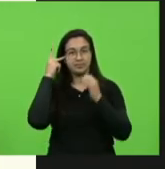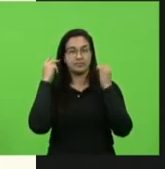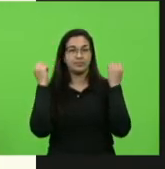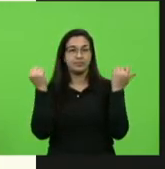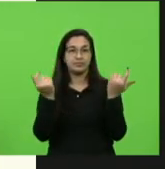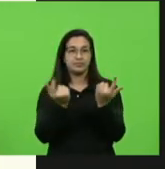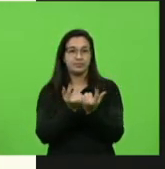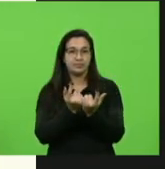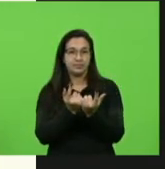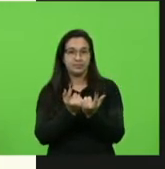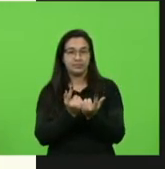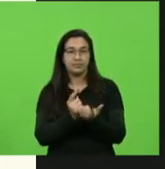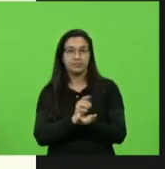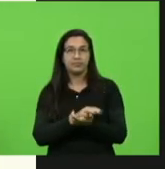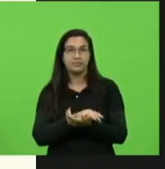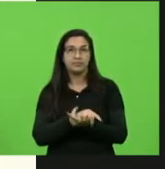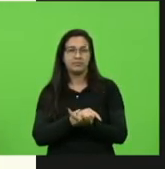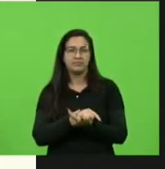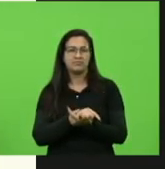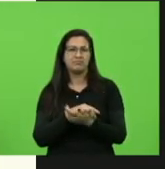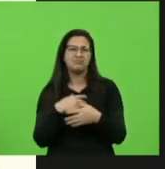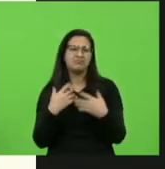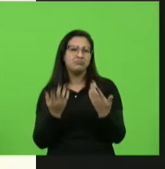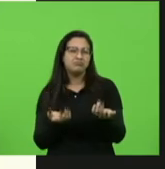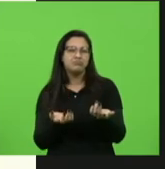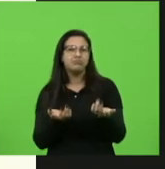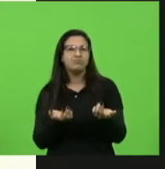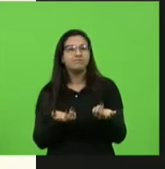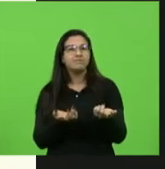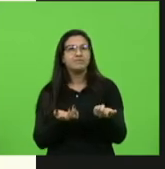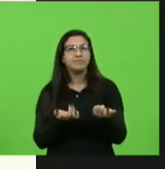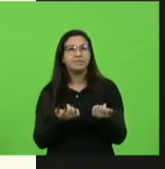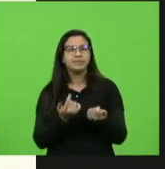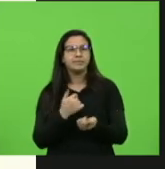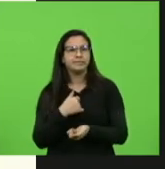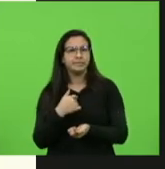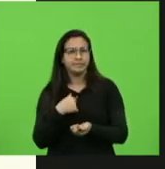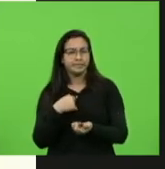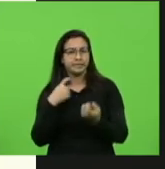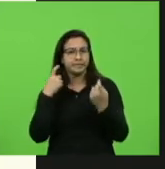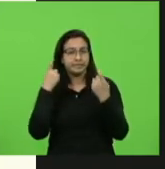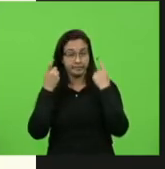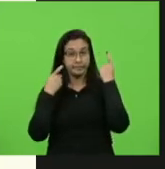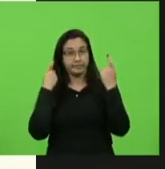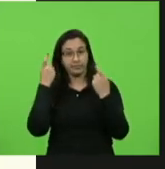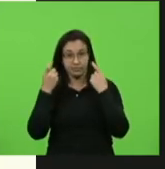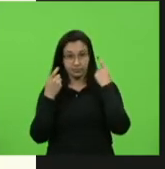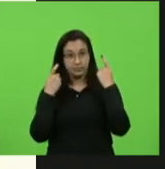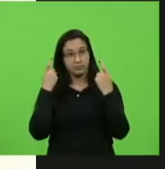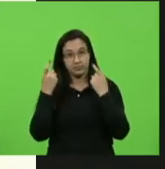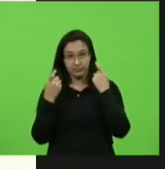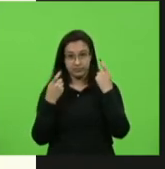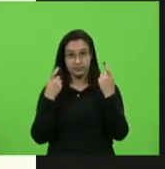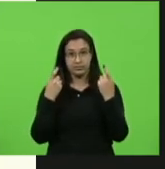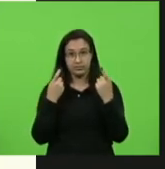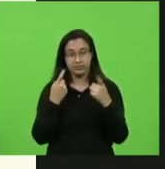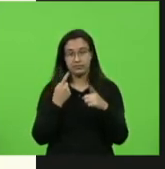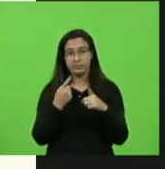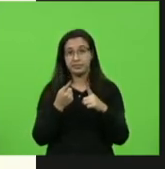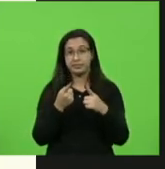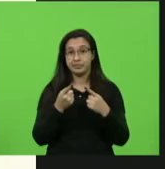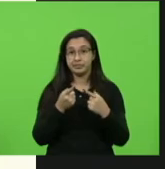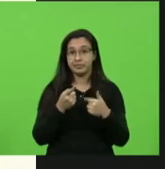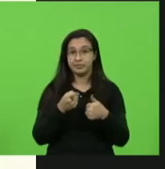Legislativa. Então, eu estou muito preocupado com isso, muito preocupado. Primeiro que eu sei